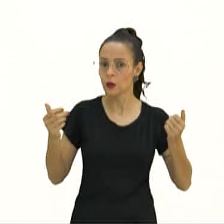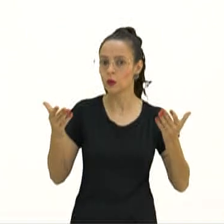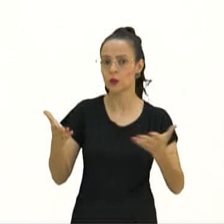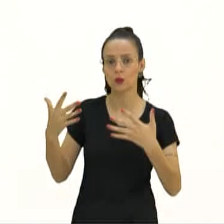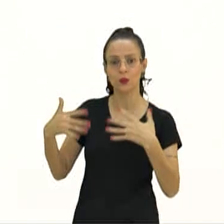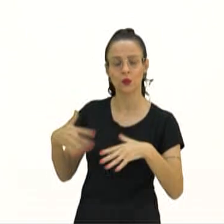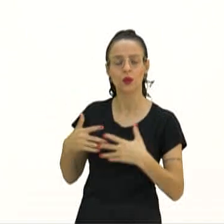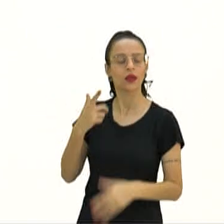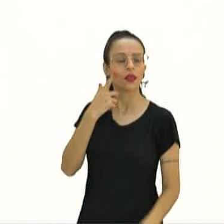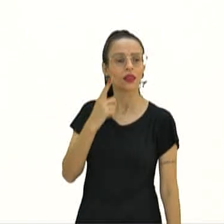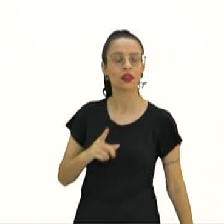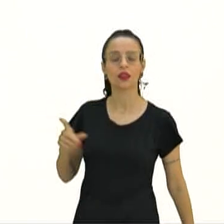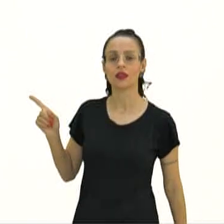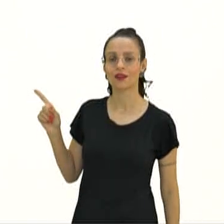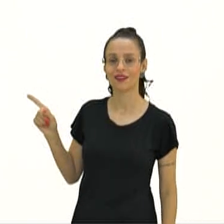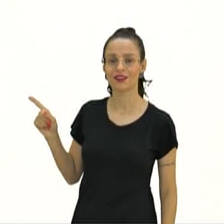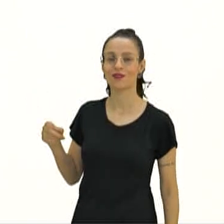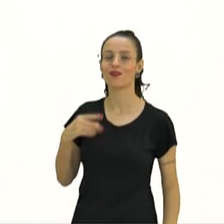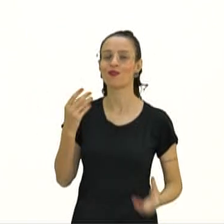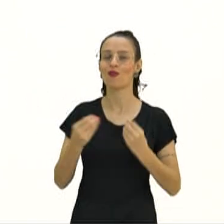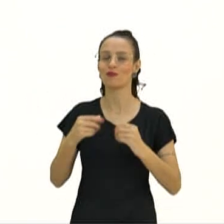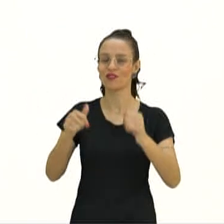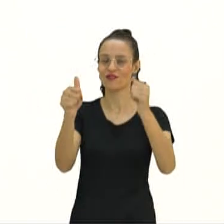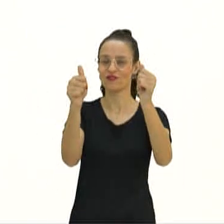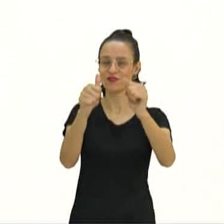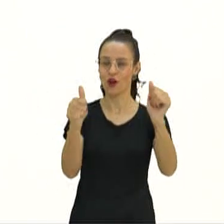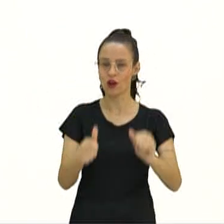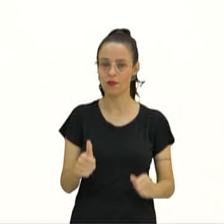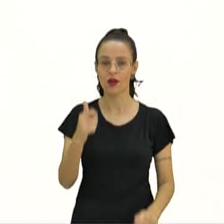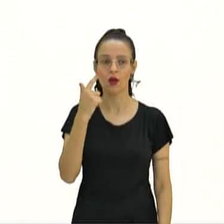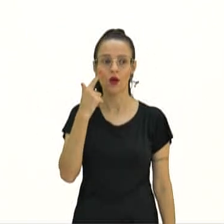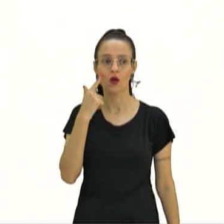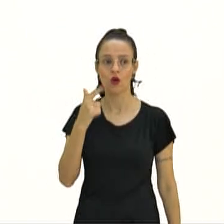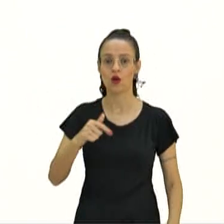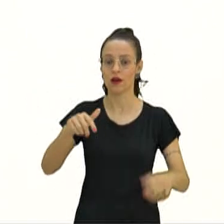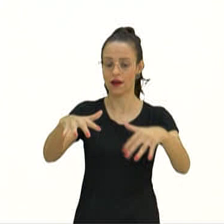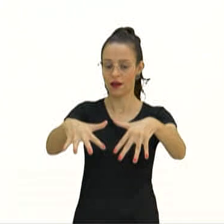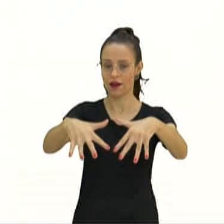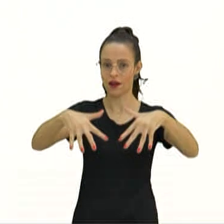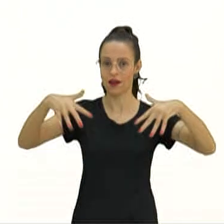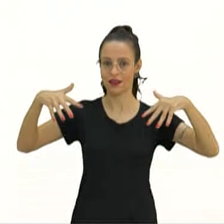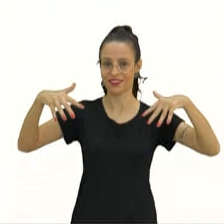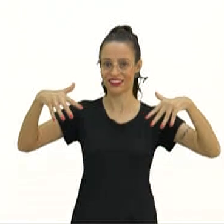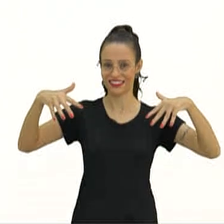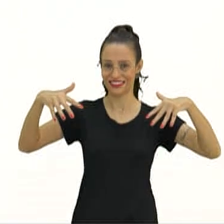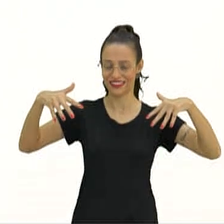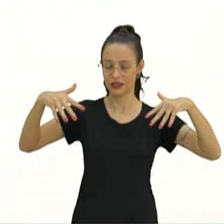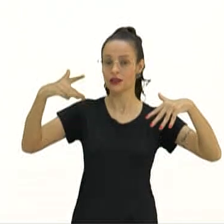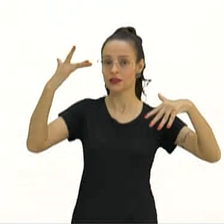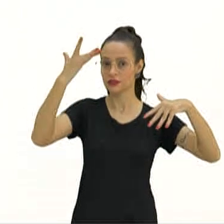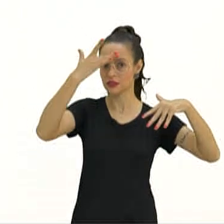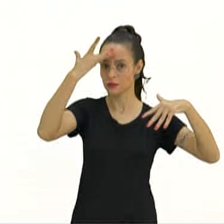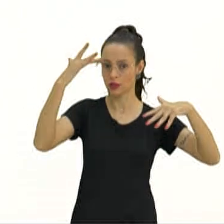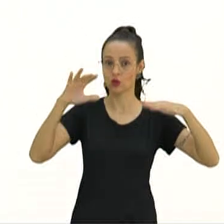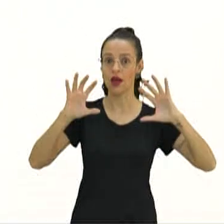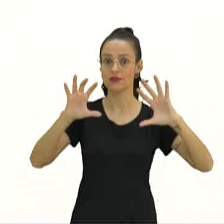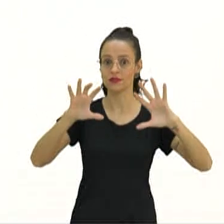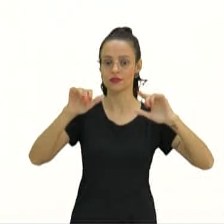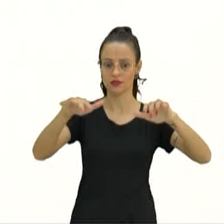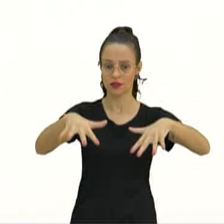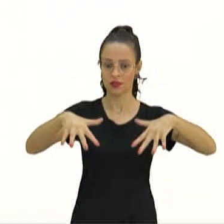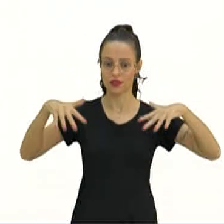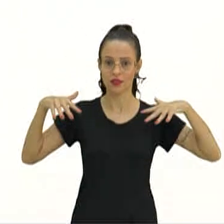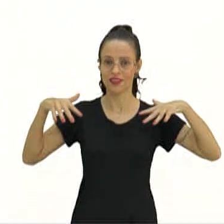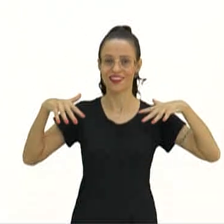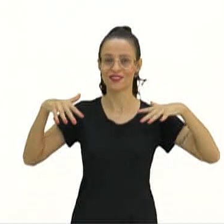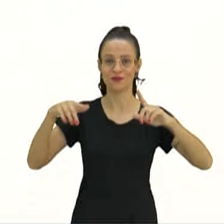Também observe, né, o formato dele, que é um formato de arena. A plateia fica de uma maneira onde não